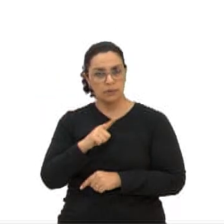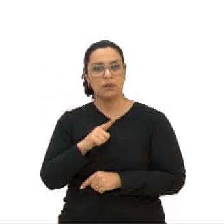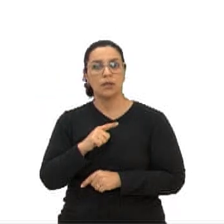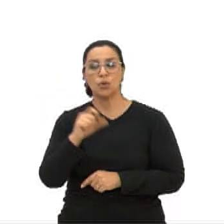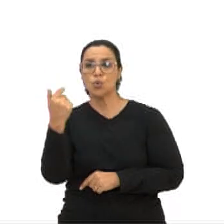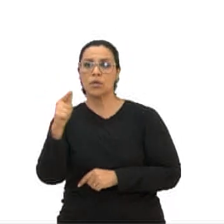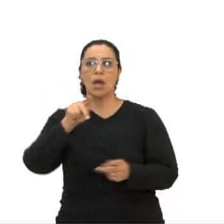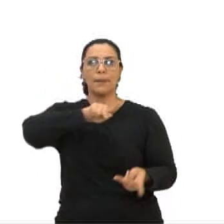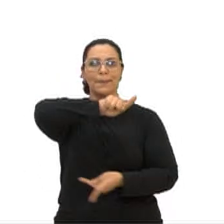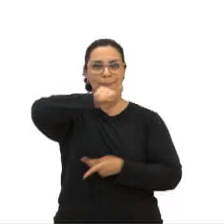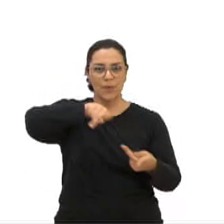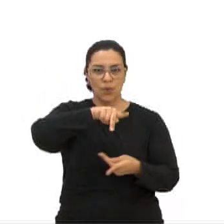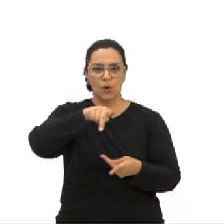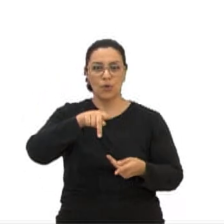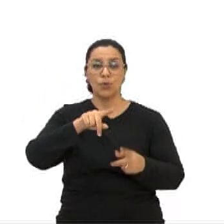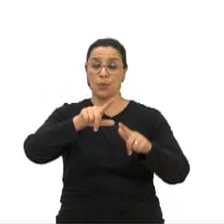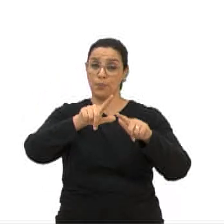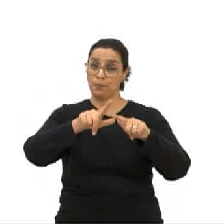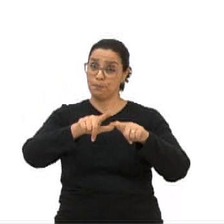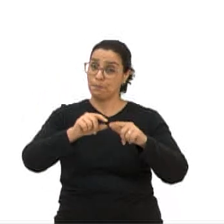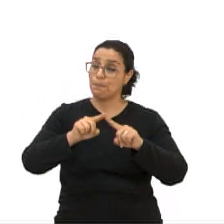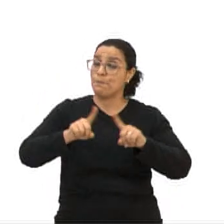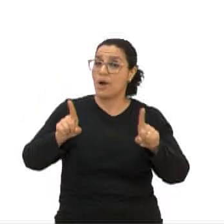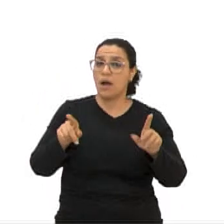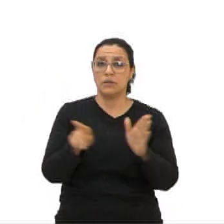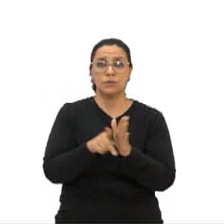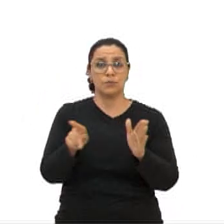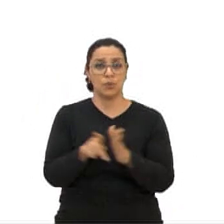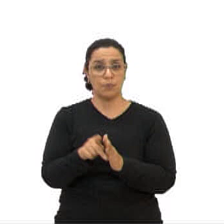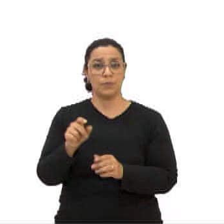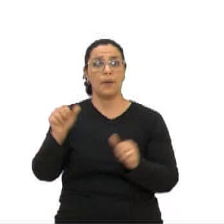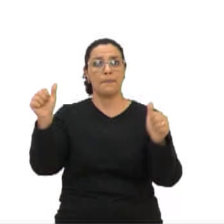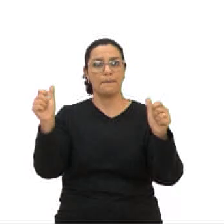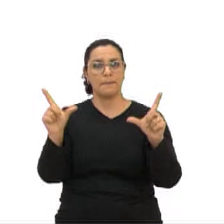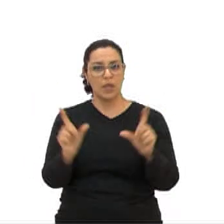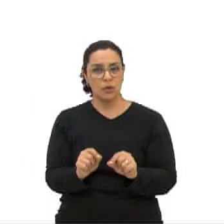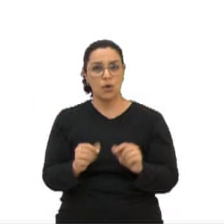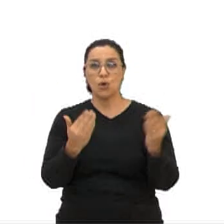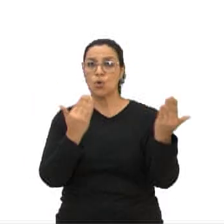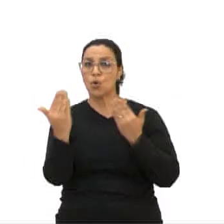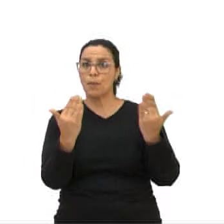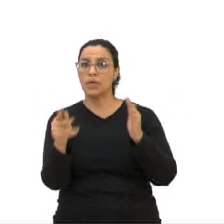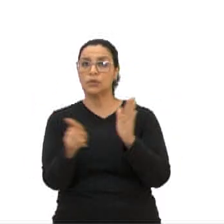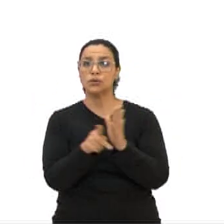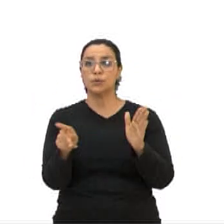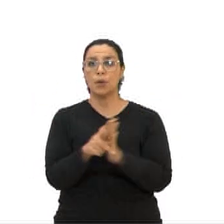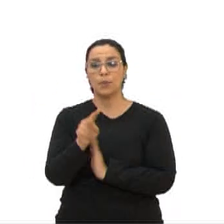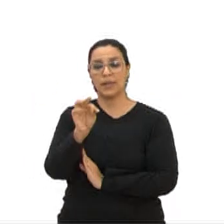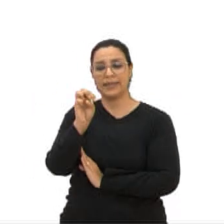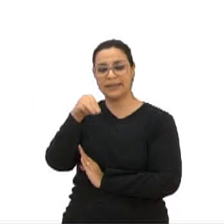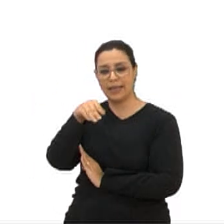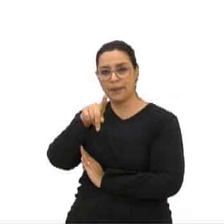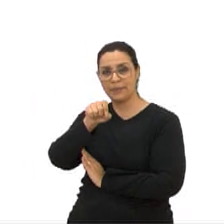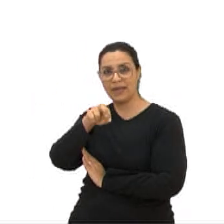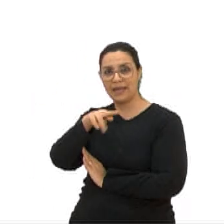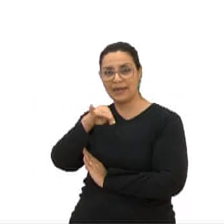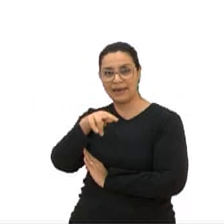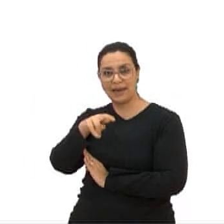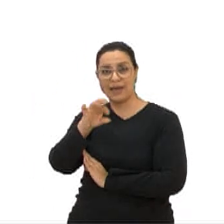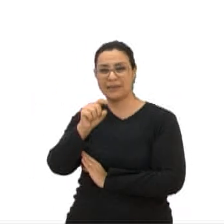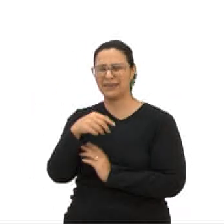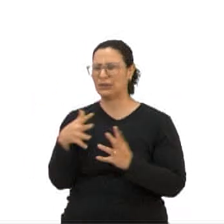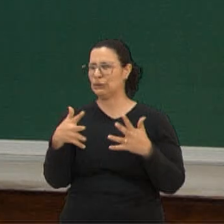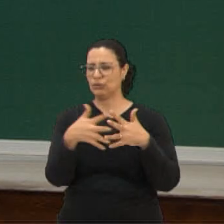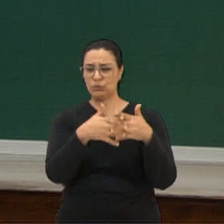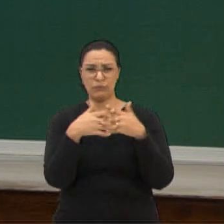que as zonas polares, porém, em menor intensidade em comparação com as zonas temperadas. Perceba a